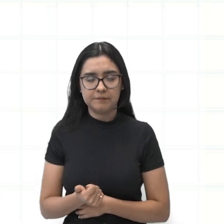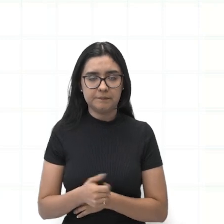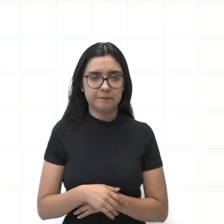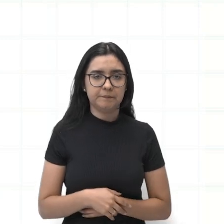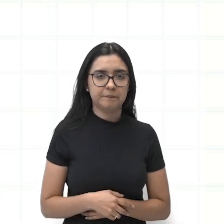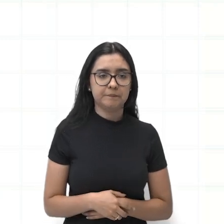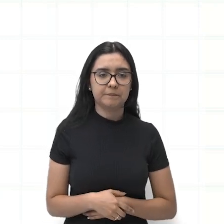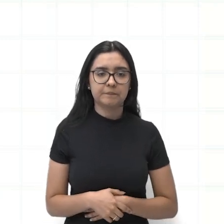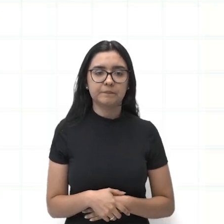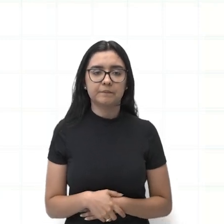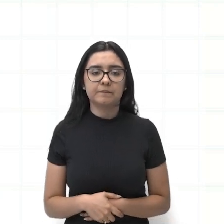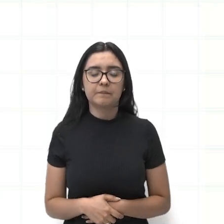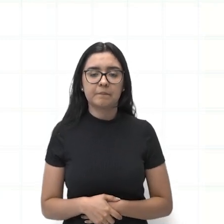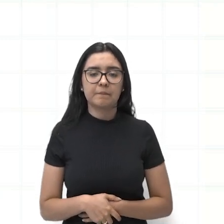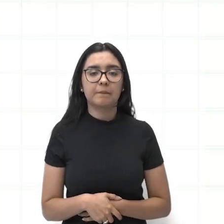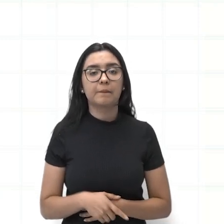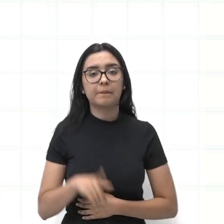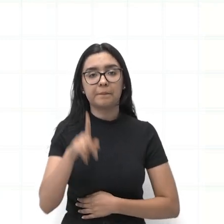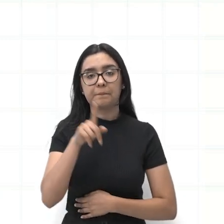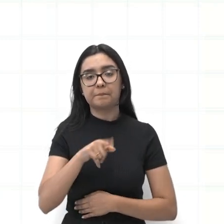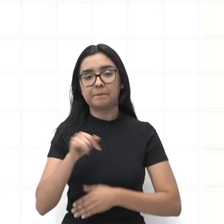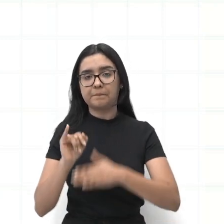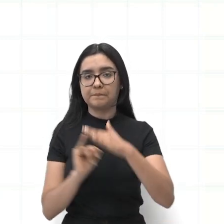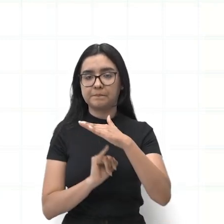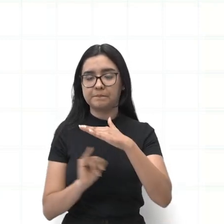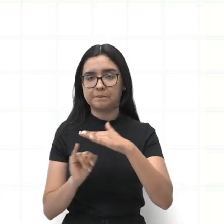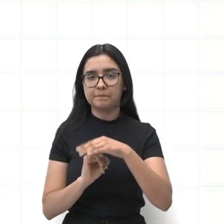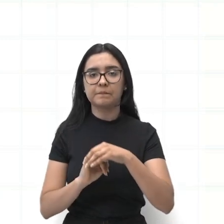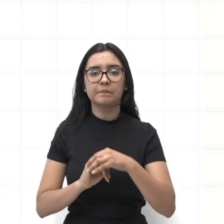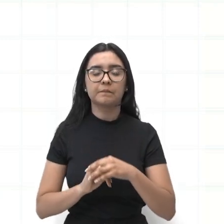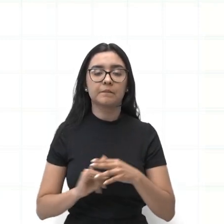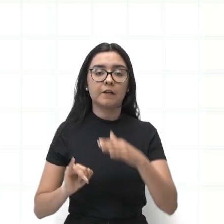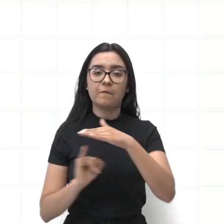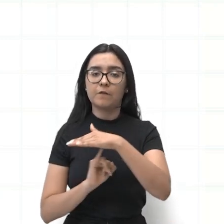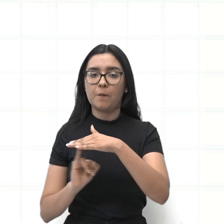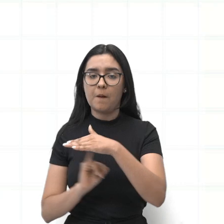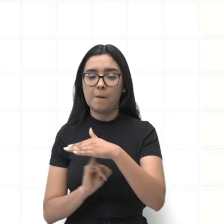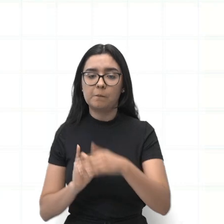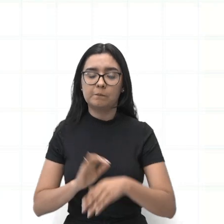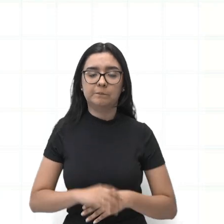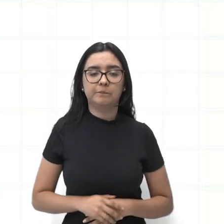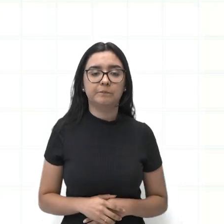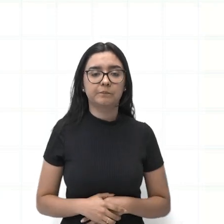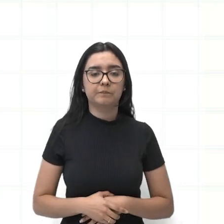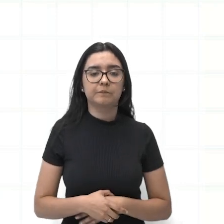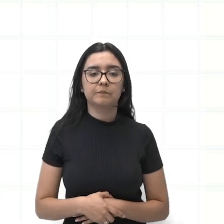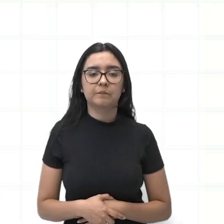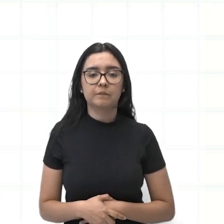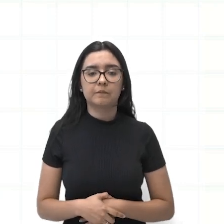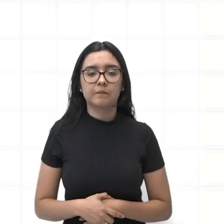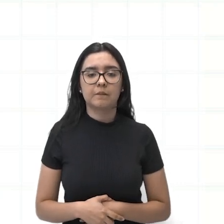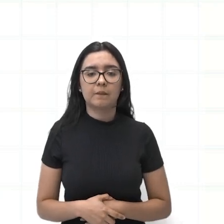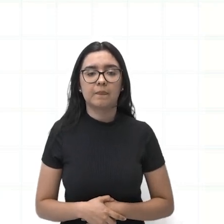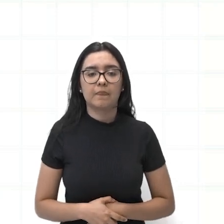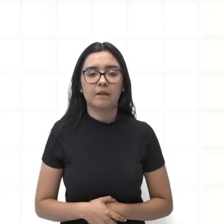está bem? Né? Mas uma forma bem informal, um jeito informal de se comunicar. Hi, João. How's it going? Oi,